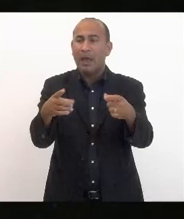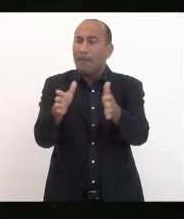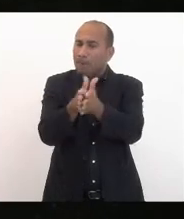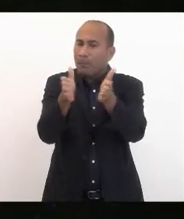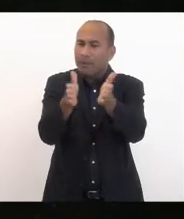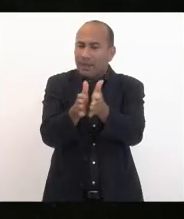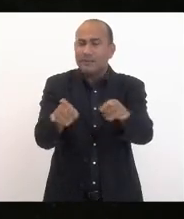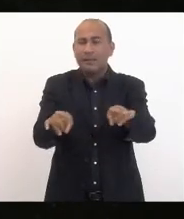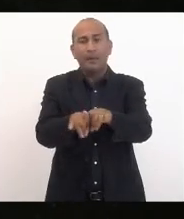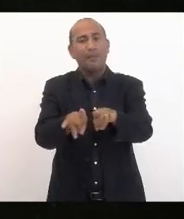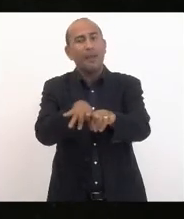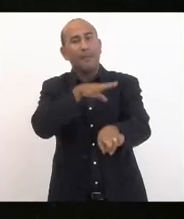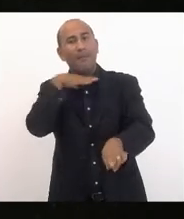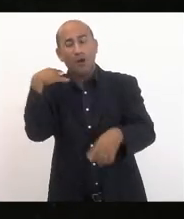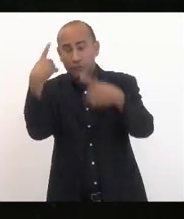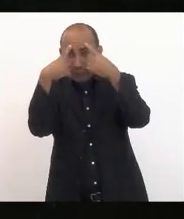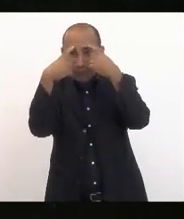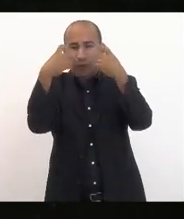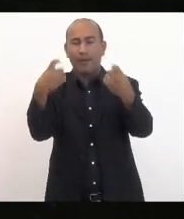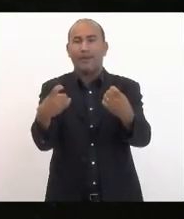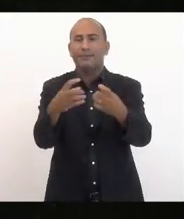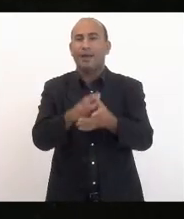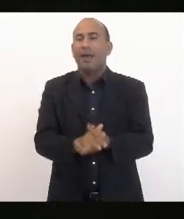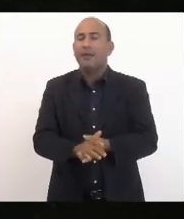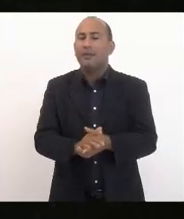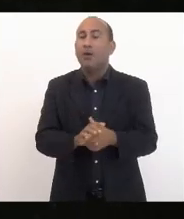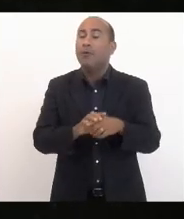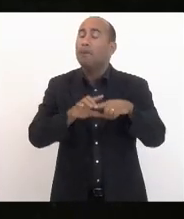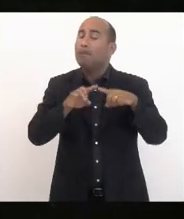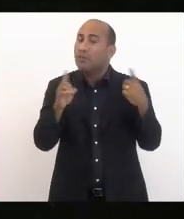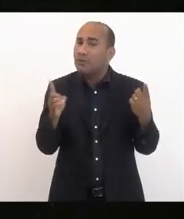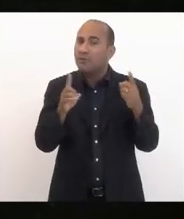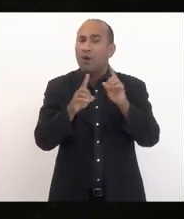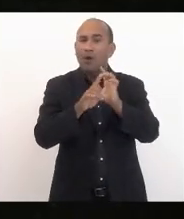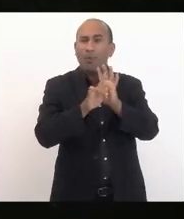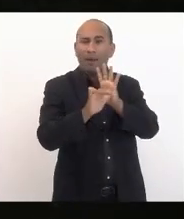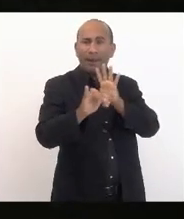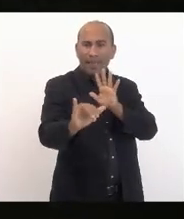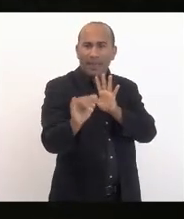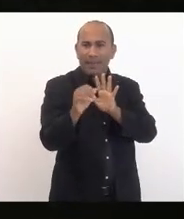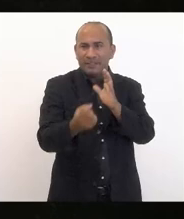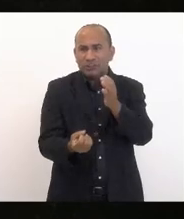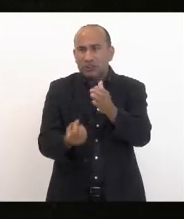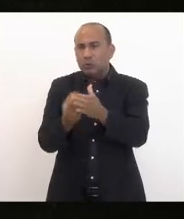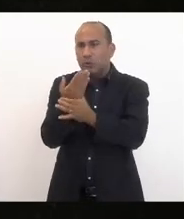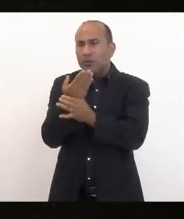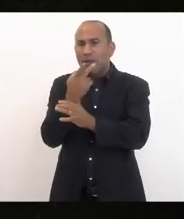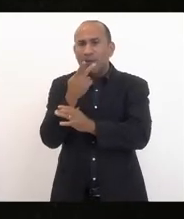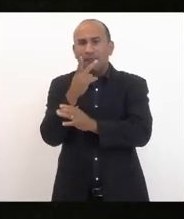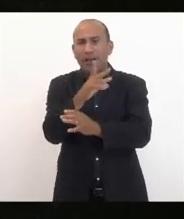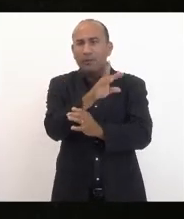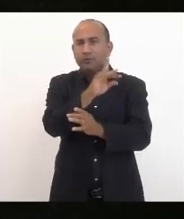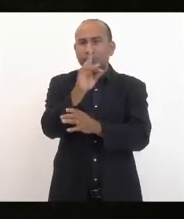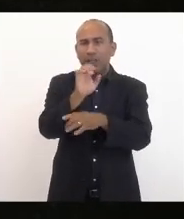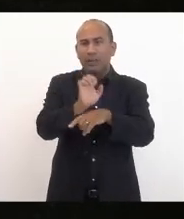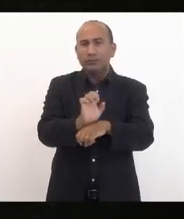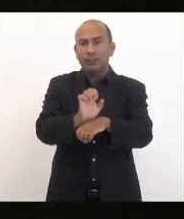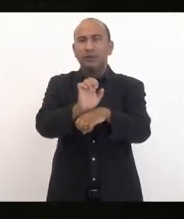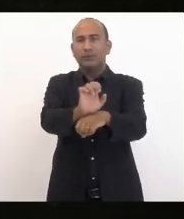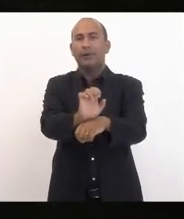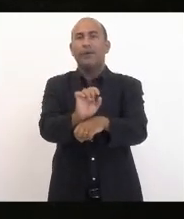morte violenta. Então, uma lei que crie, institua um dia estadual